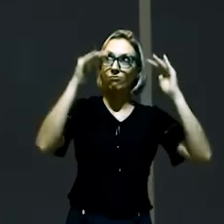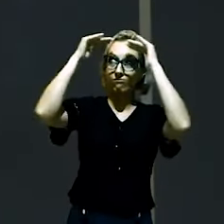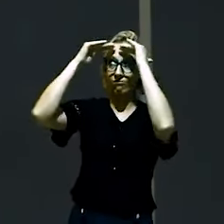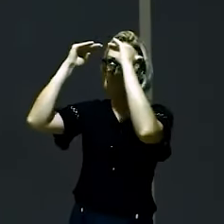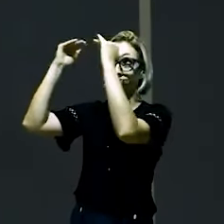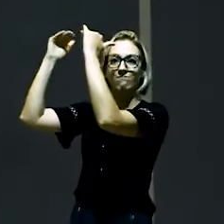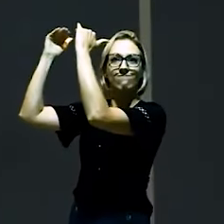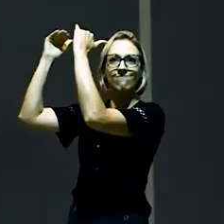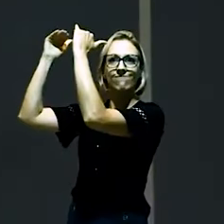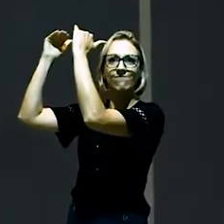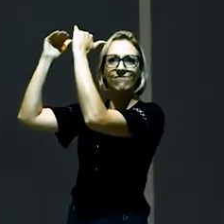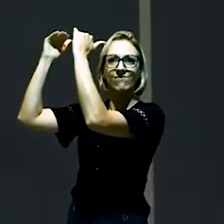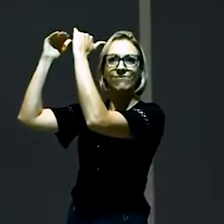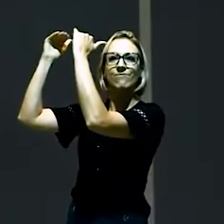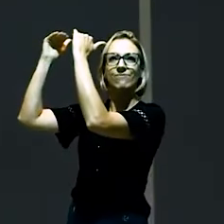Interessante, né?